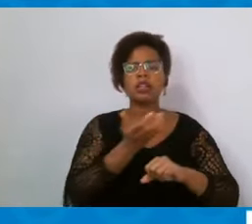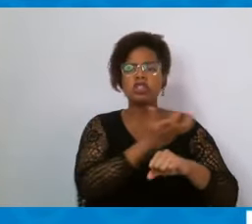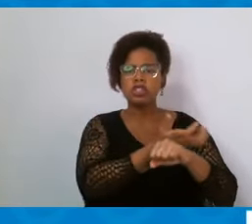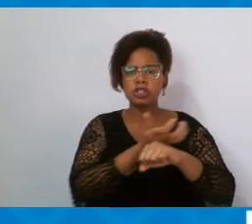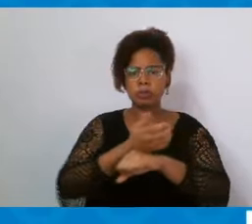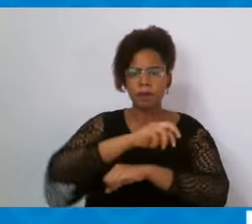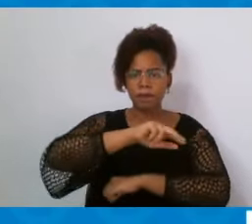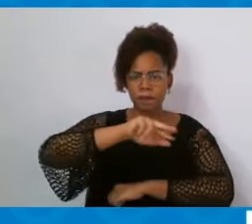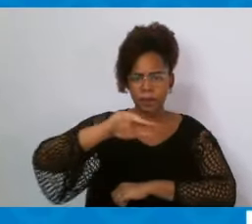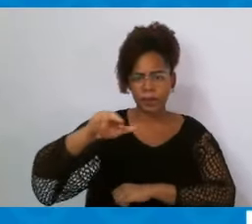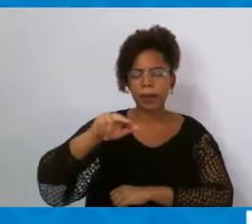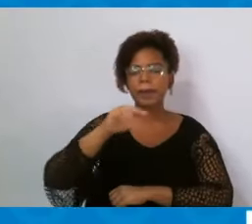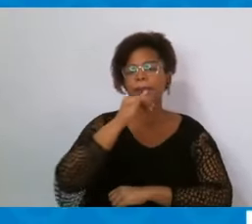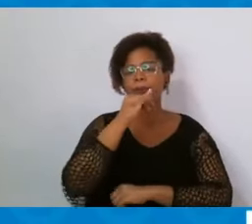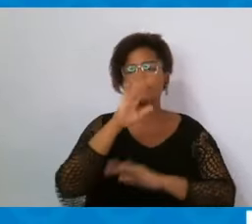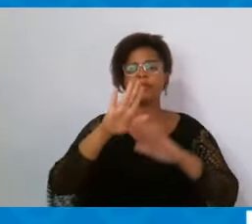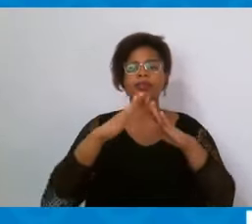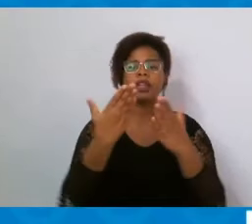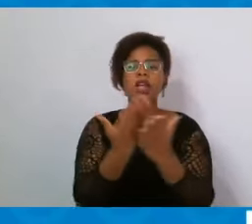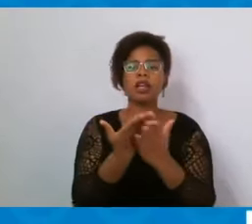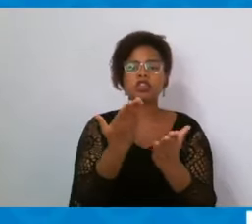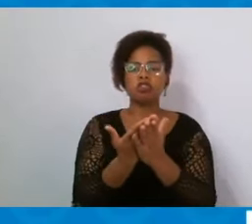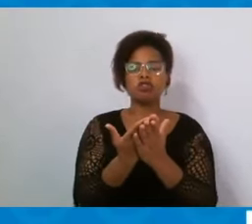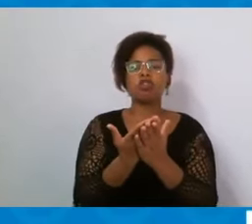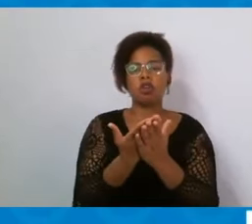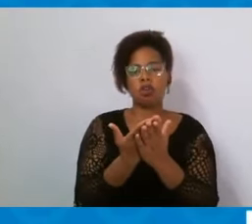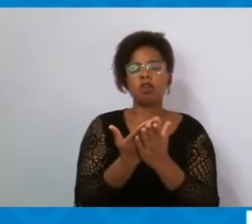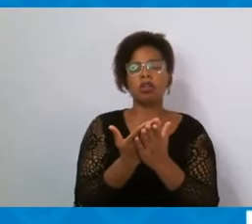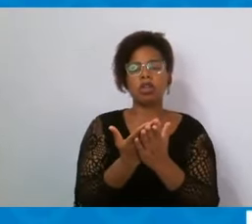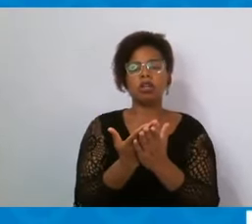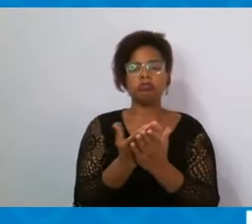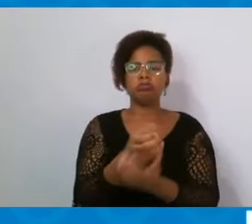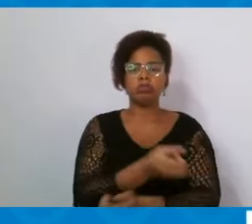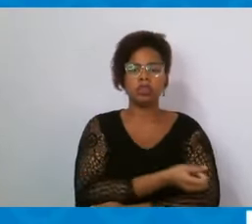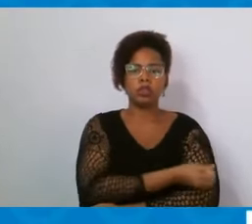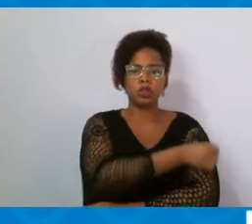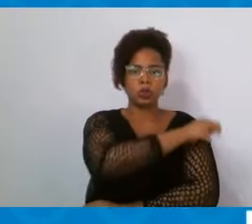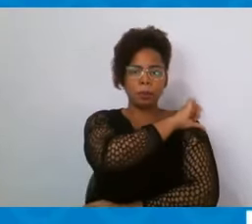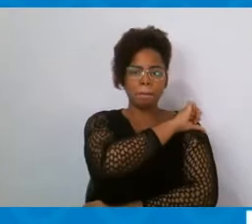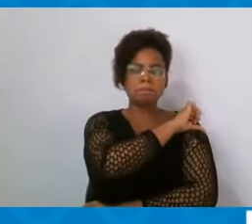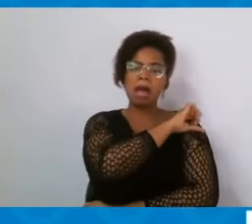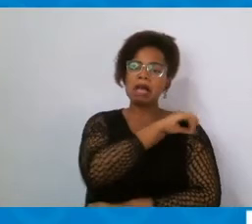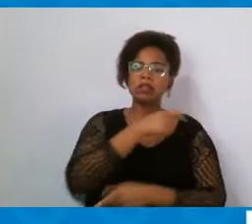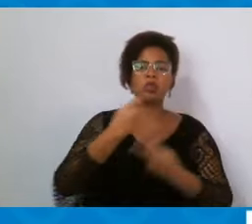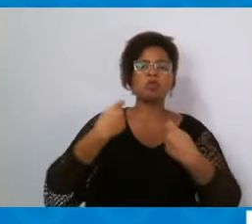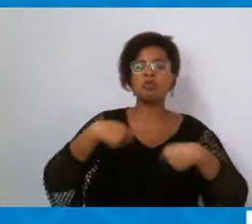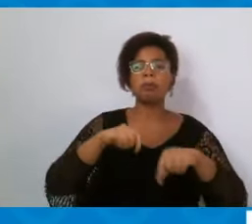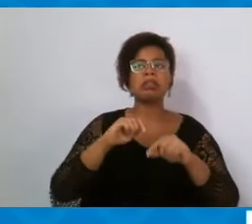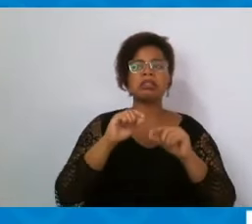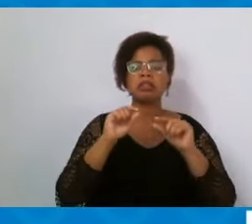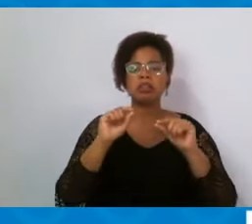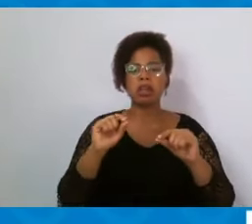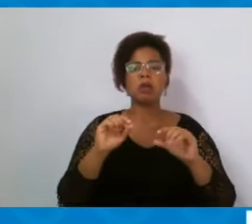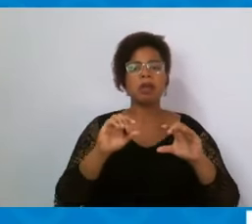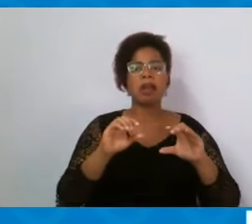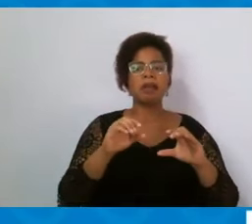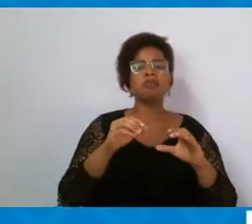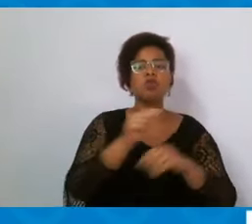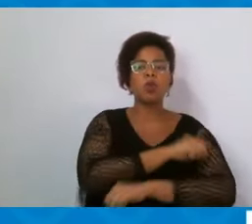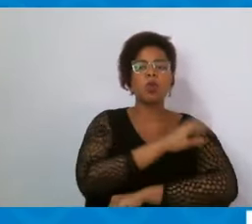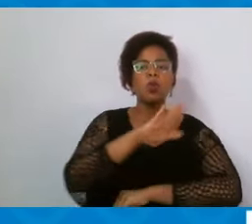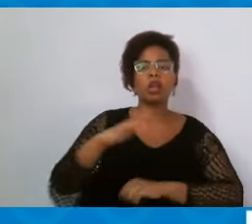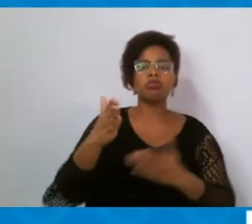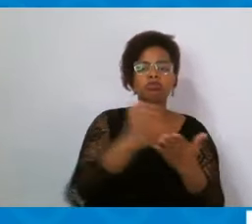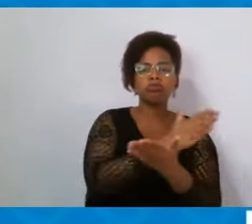ensino básico você não precisa ter diferentes departamentos. Os estudantes vêm, eles têm mais ou menos o mesmo background, mas eles podem vir